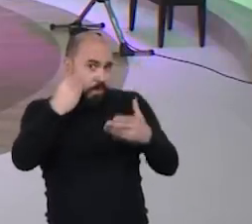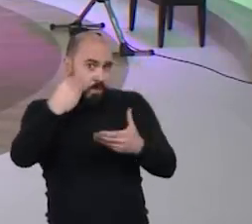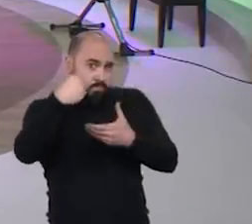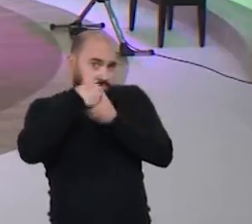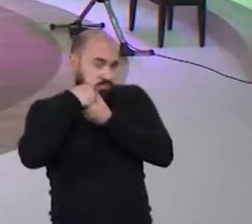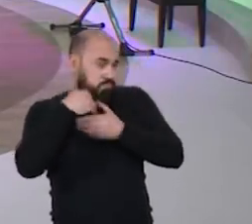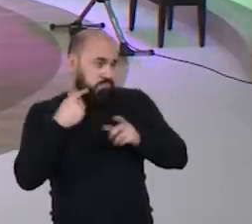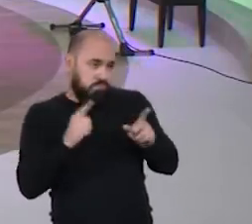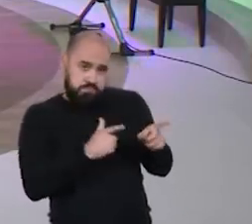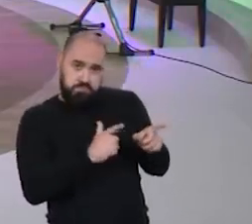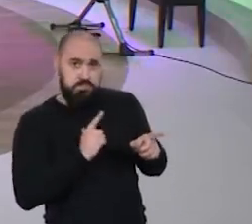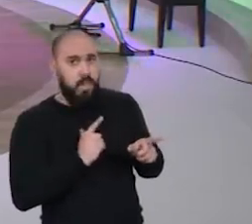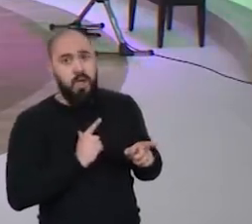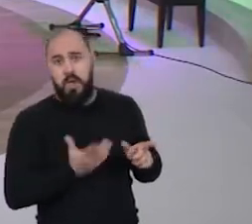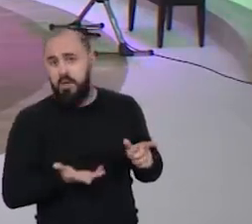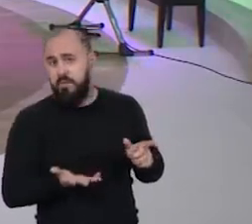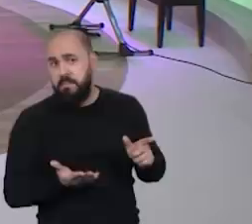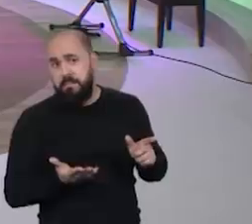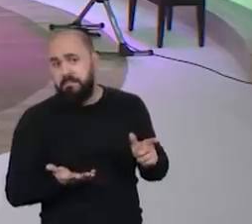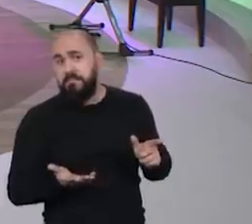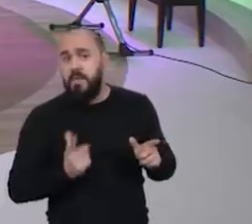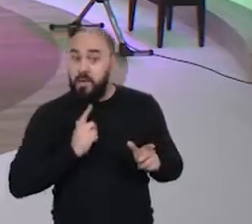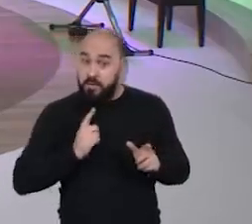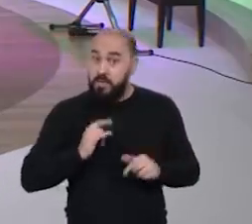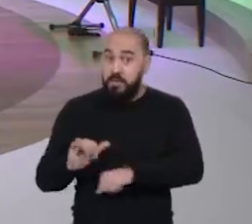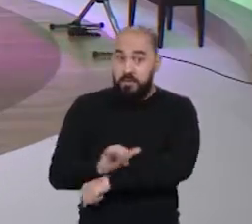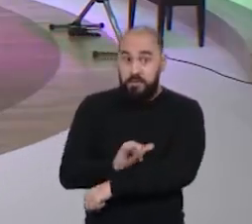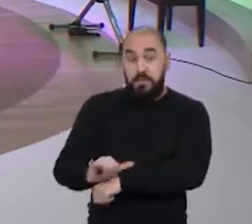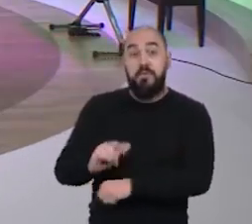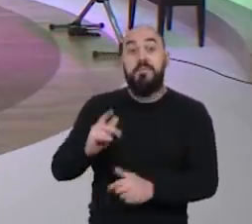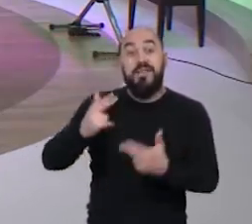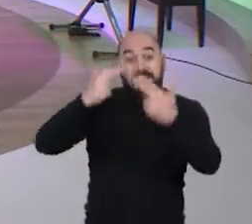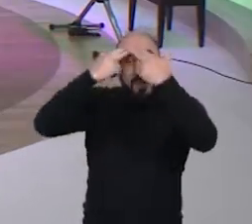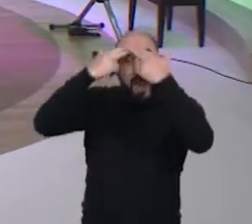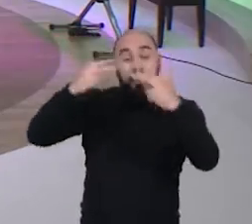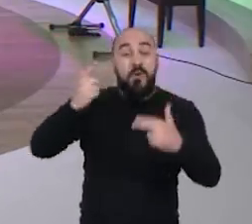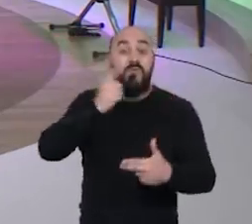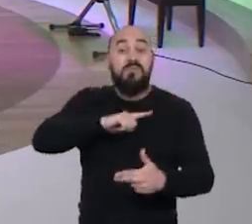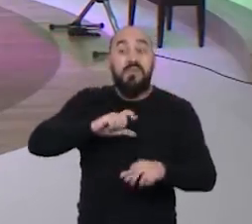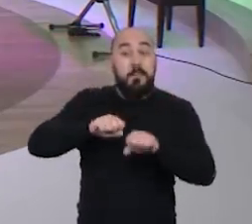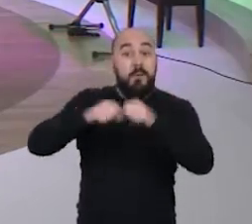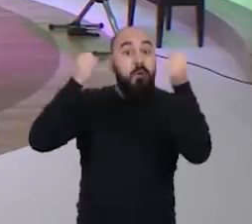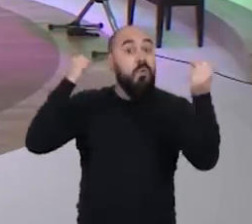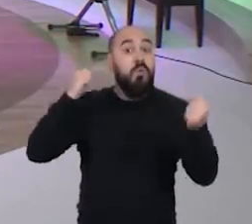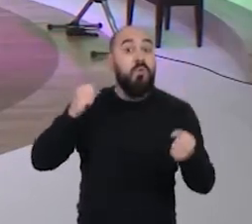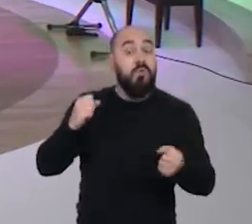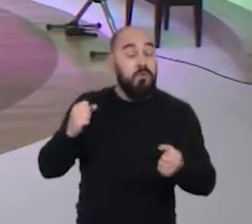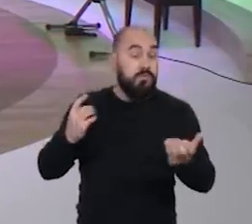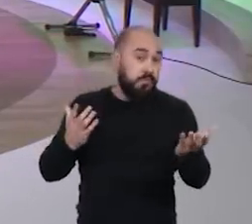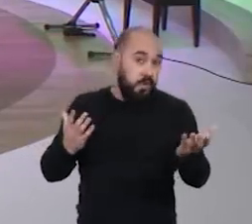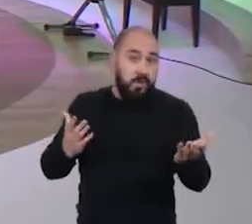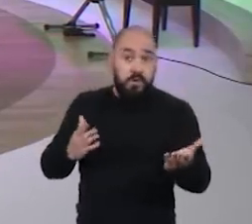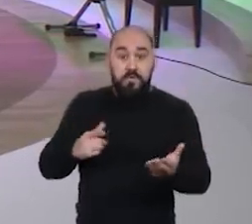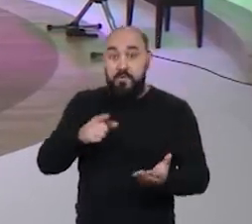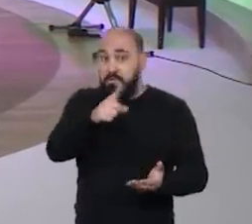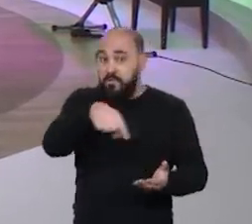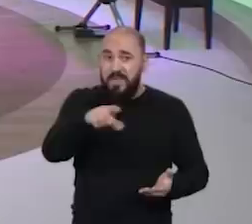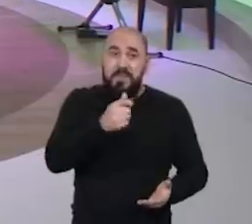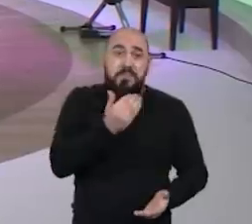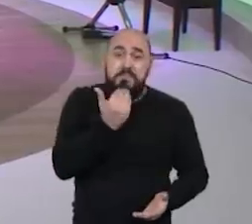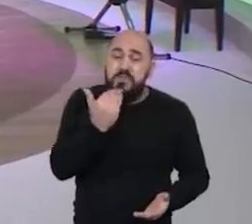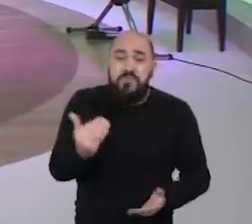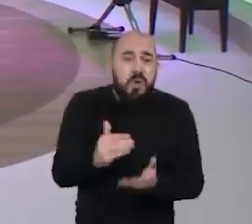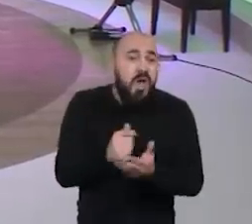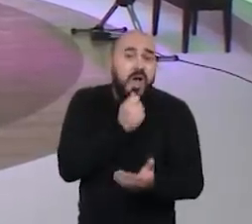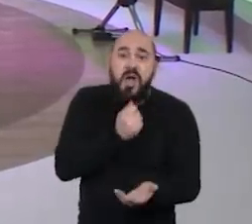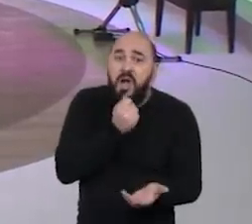tem ferramentas para lidar com os traumas e ter uma vida ainda mais satisfatória. Então, para aqueles que não pediram ainda, né, Carol, né,